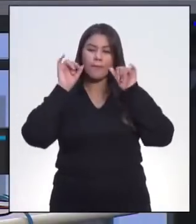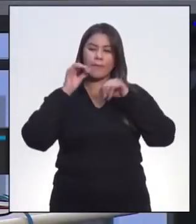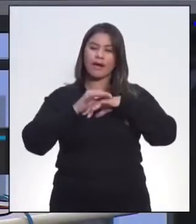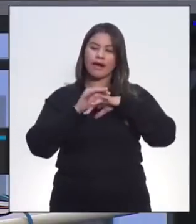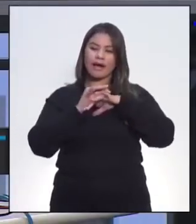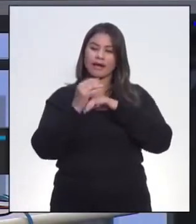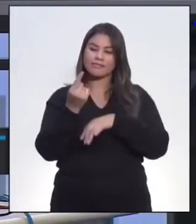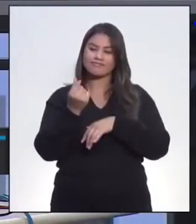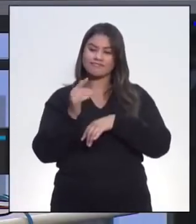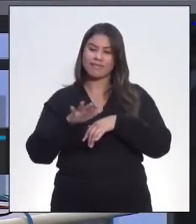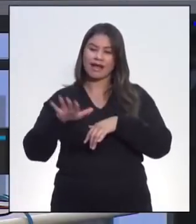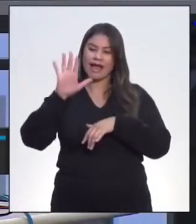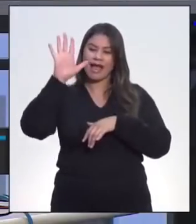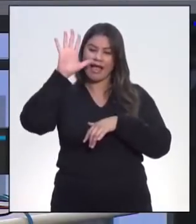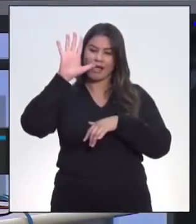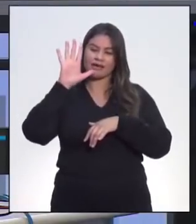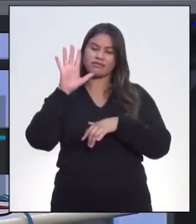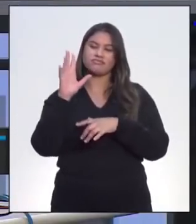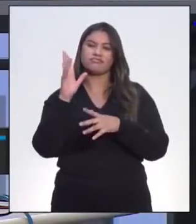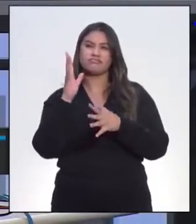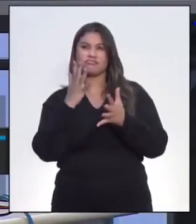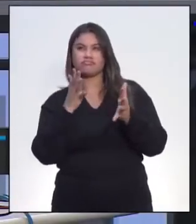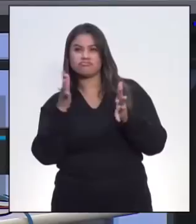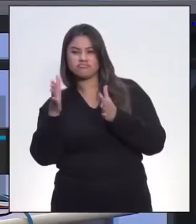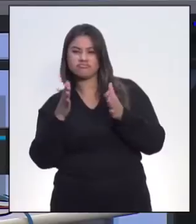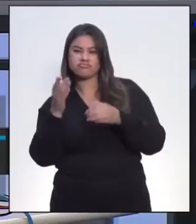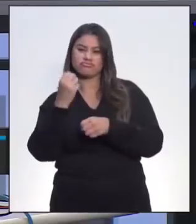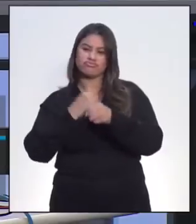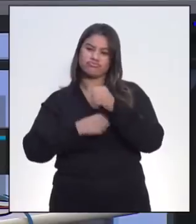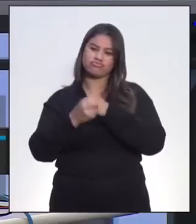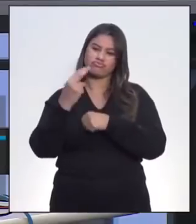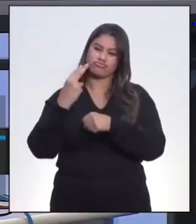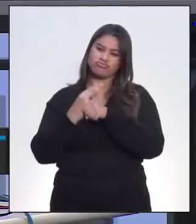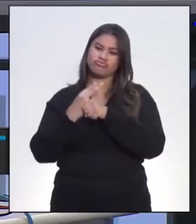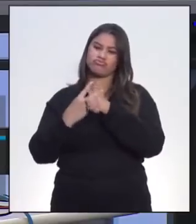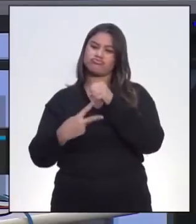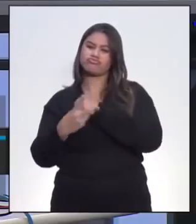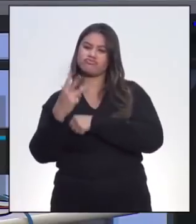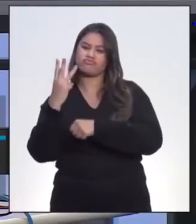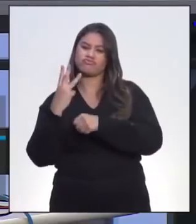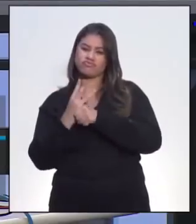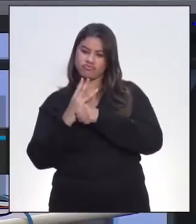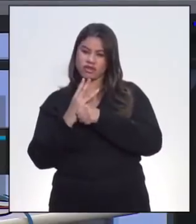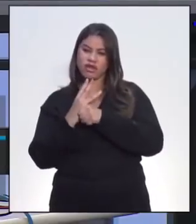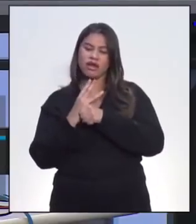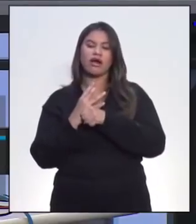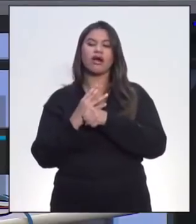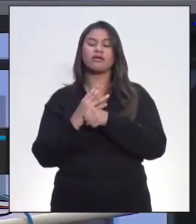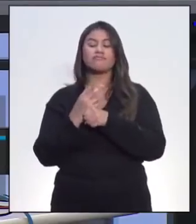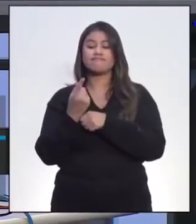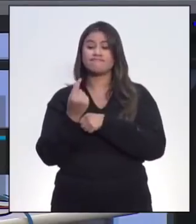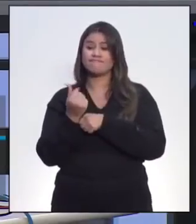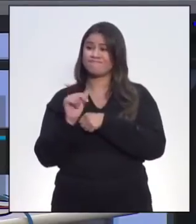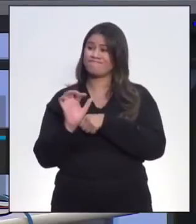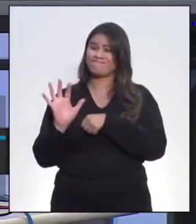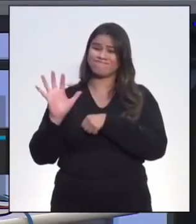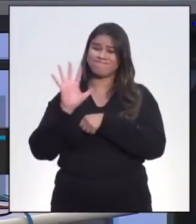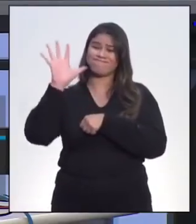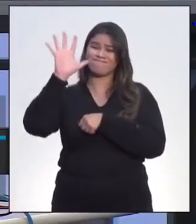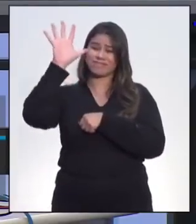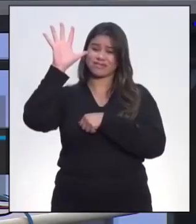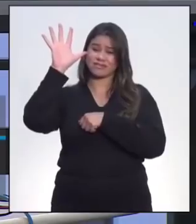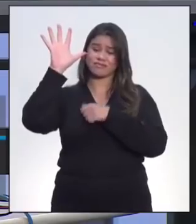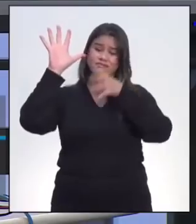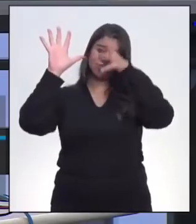nesse período aí de 2 anos, 3 anos, né? Praticamente. E que, na realidade, o que acontece? Fazem